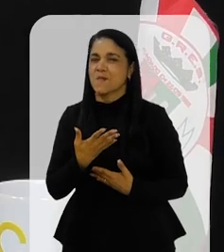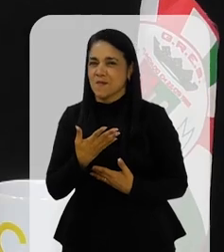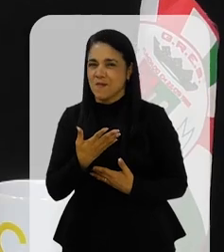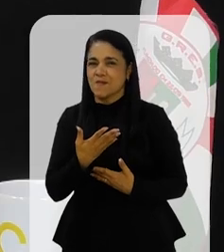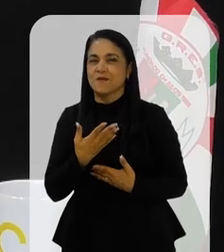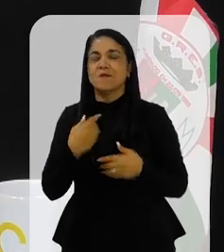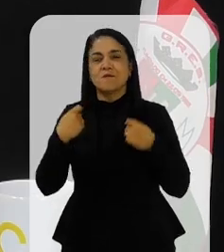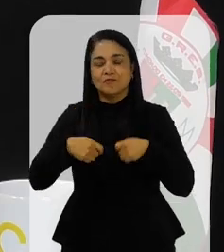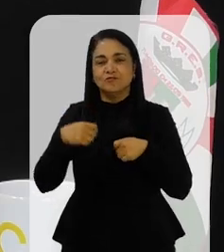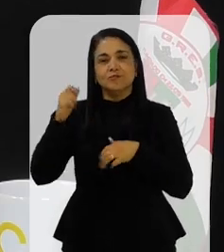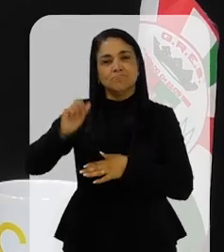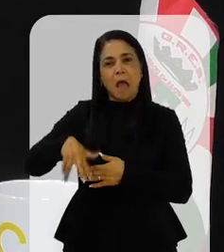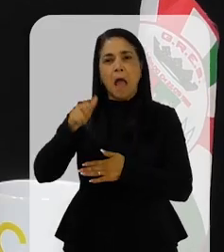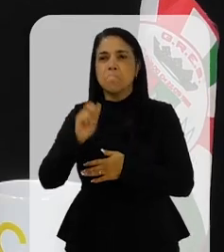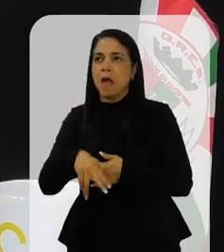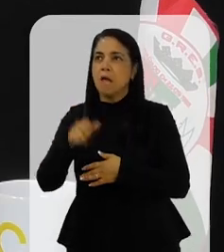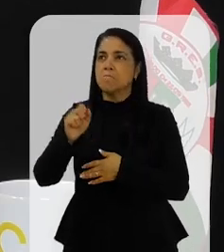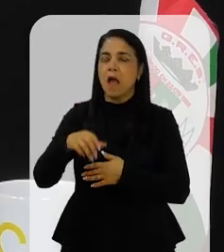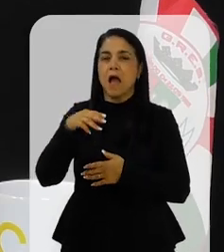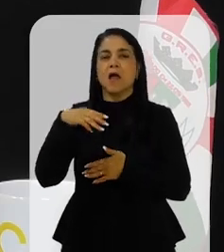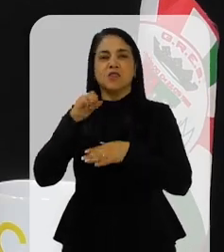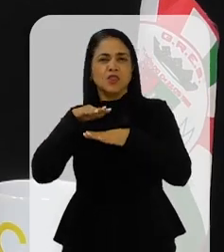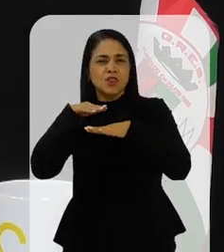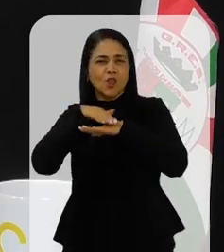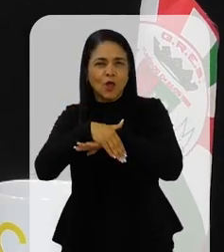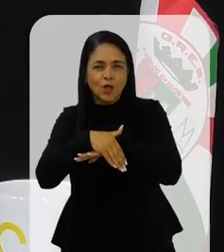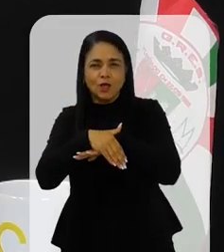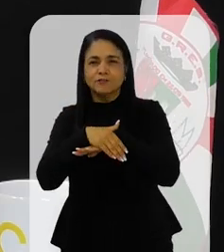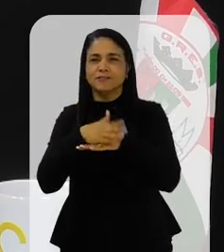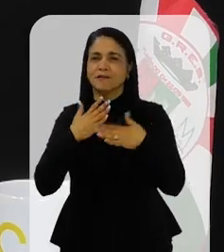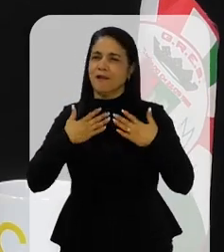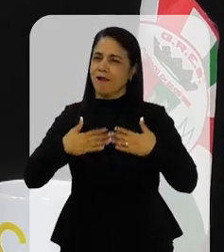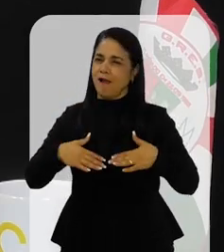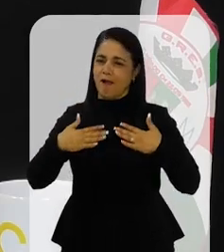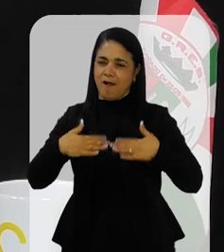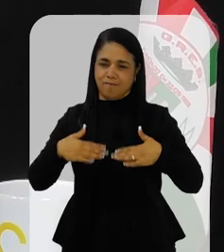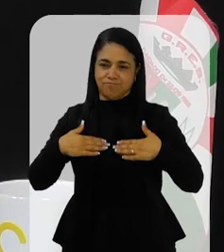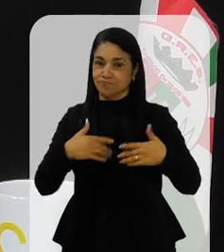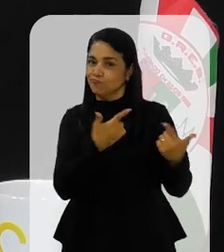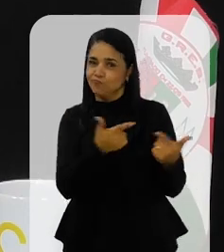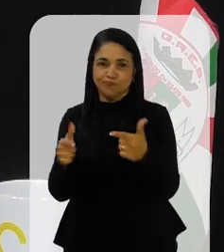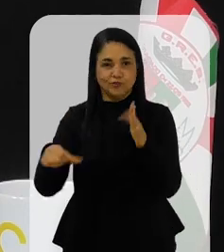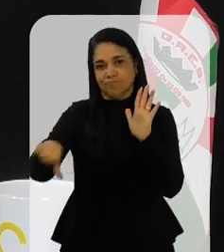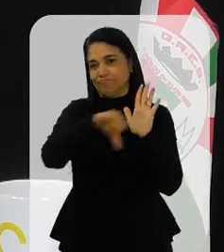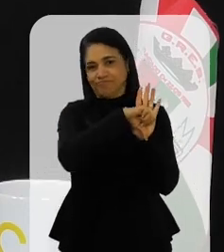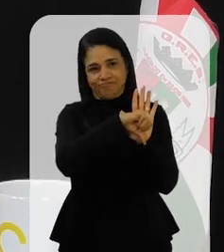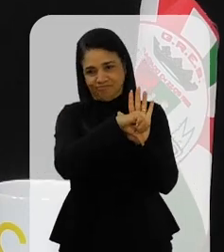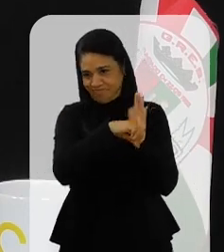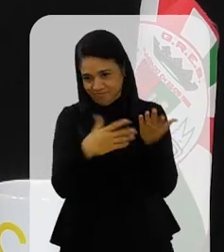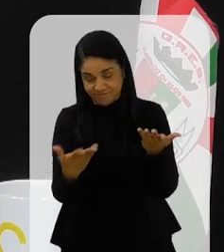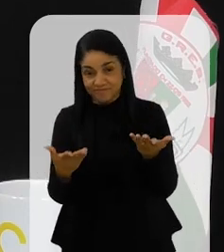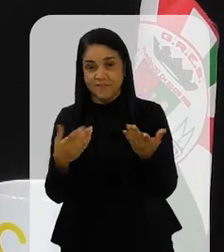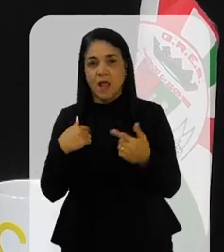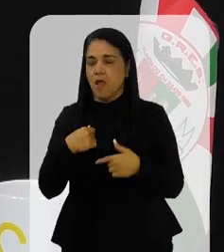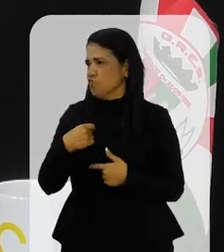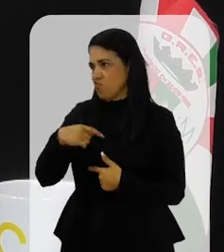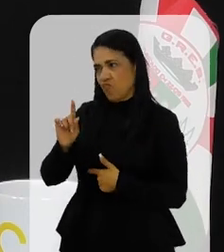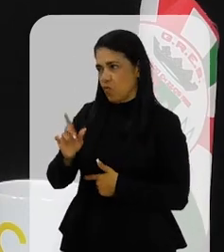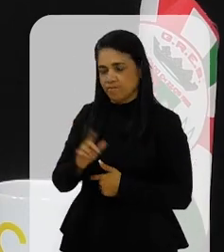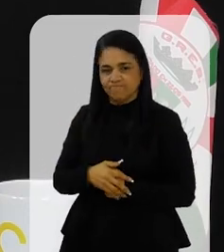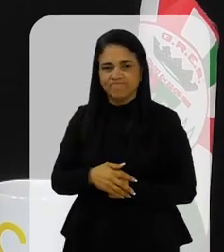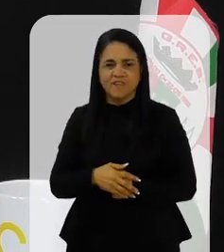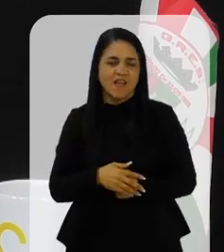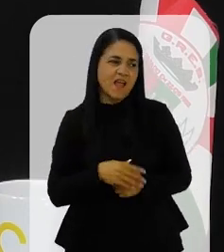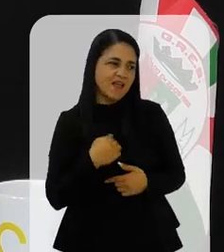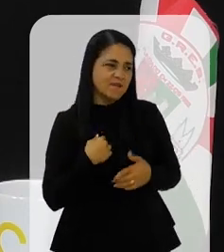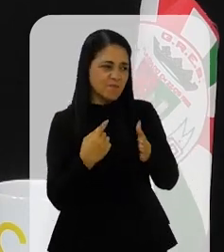gente poderia andar na luz do luar. Para ir, era mais tranquilo. Então, eu falei com ela, eu não vou. Aí ela